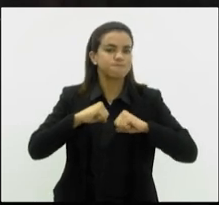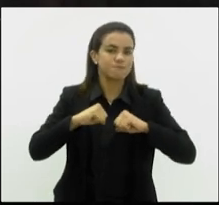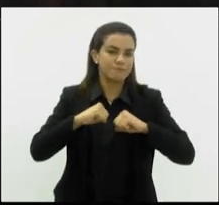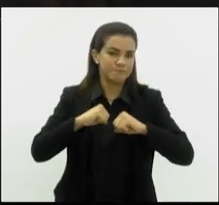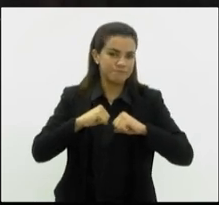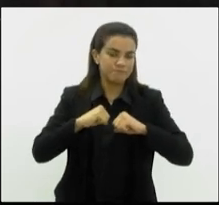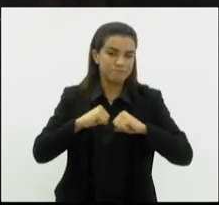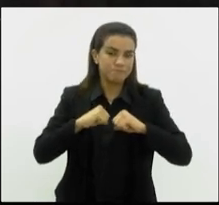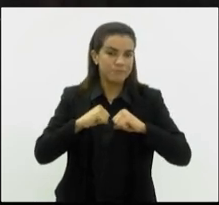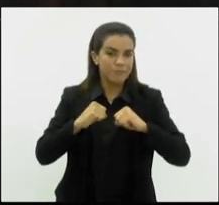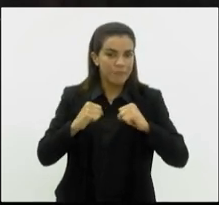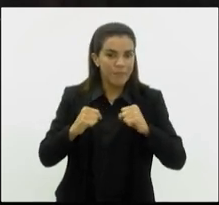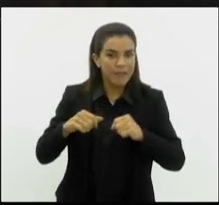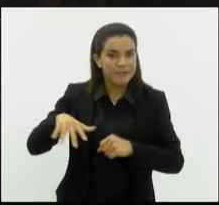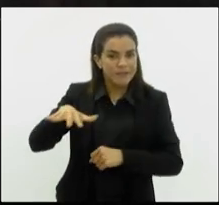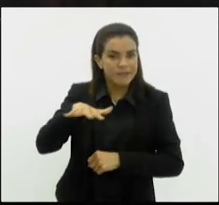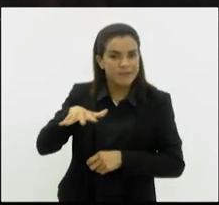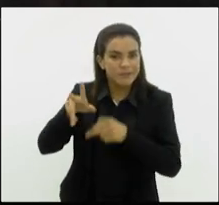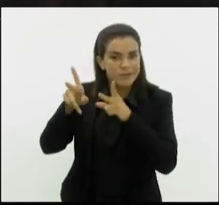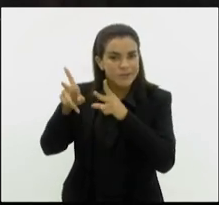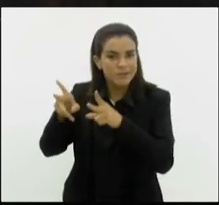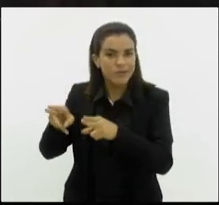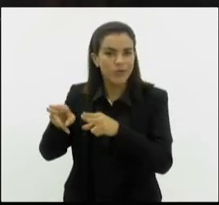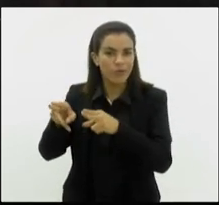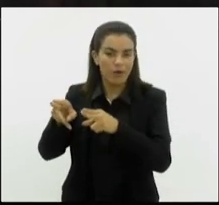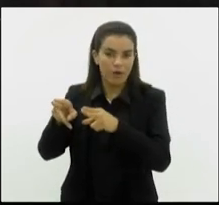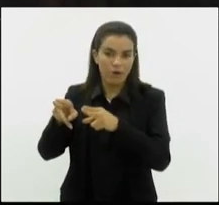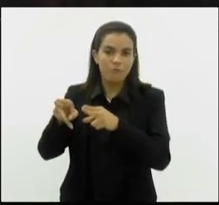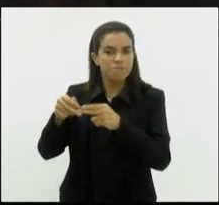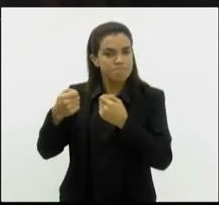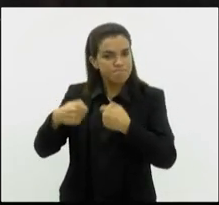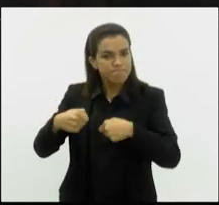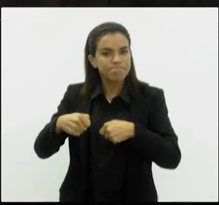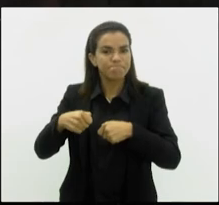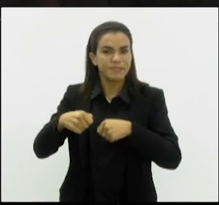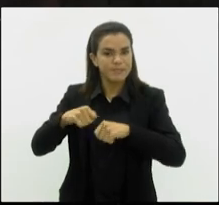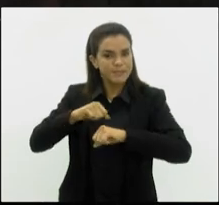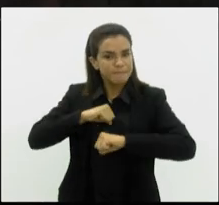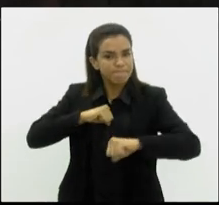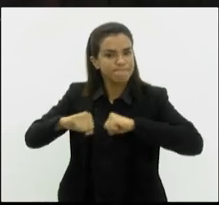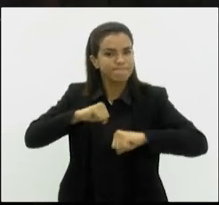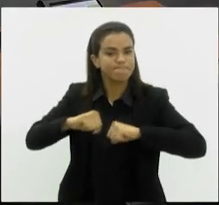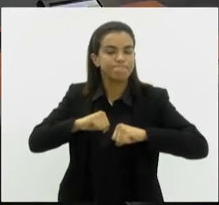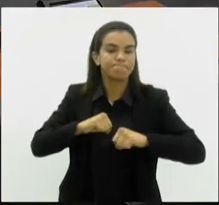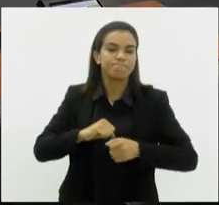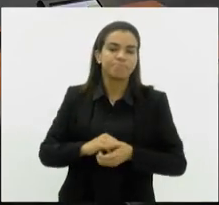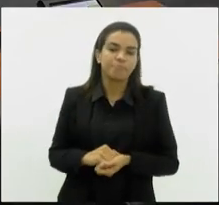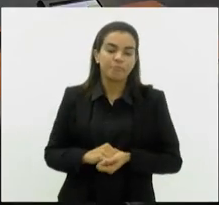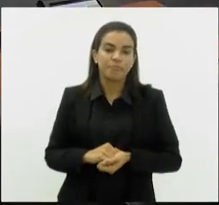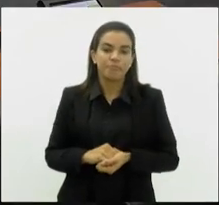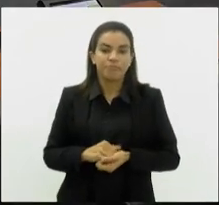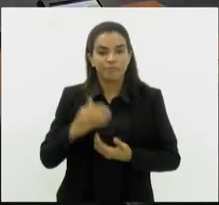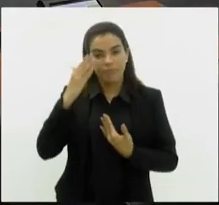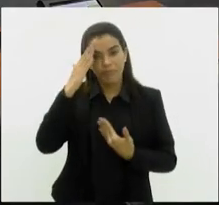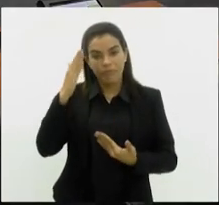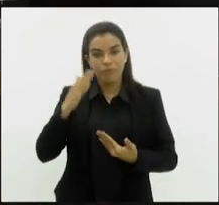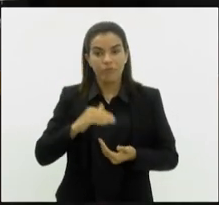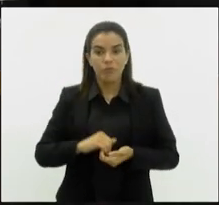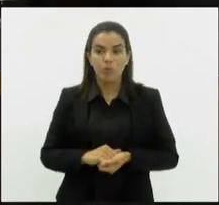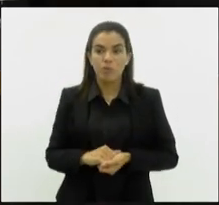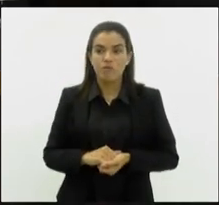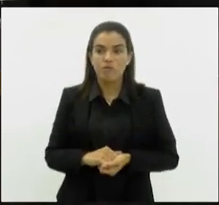como esse sejam, de fato, mitigados. Muito obrigado, senhor presidente.